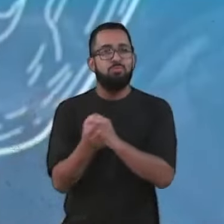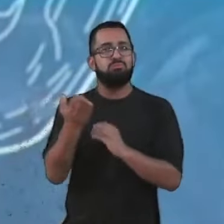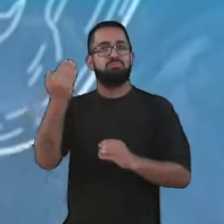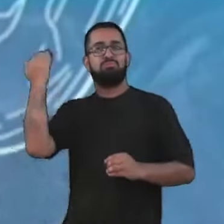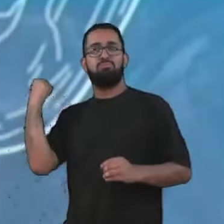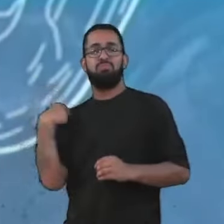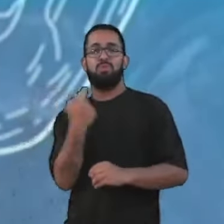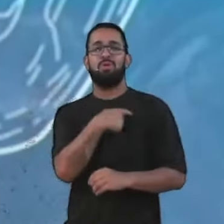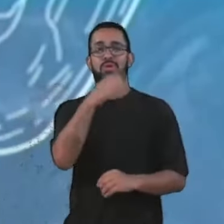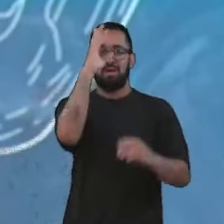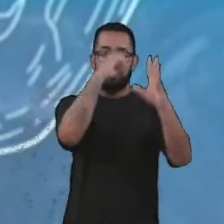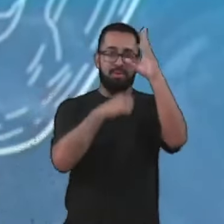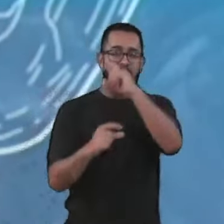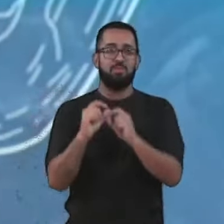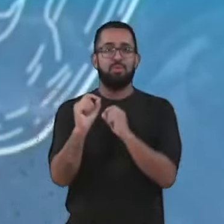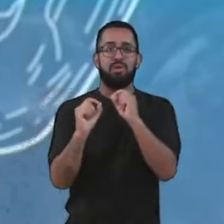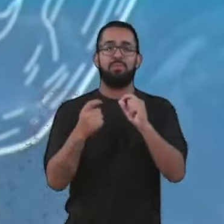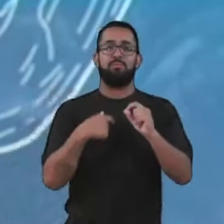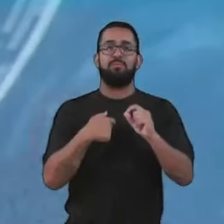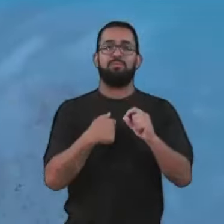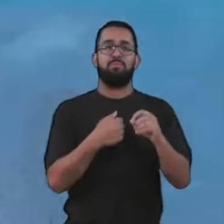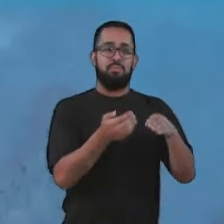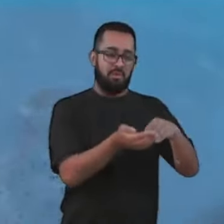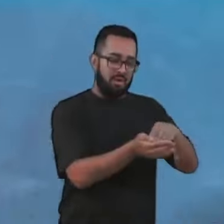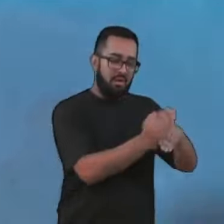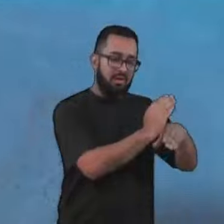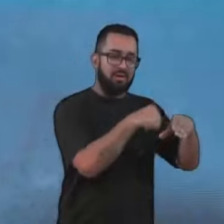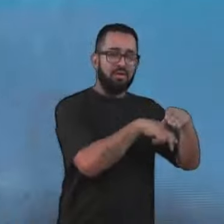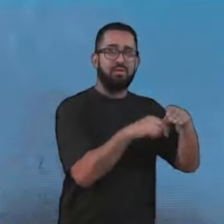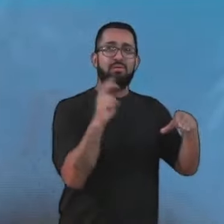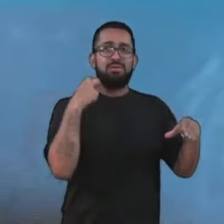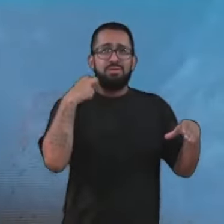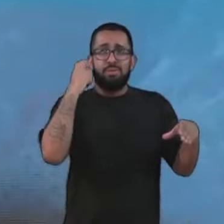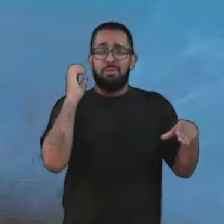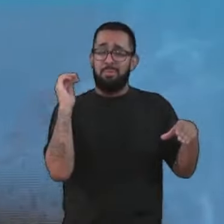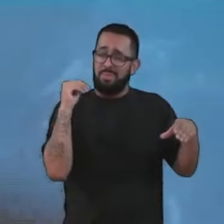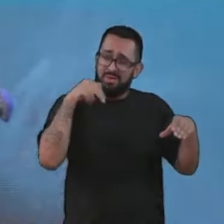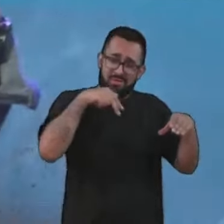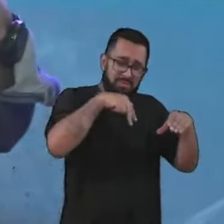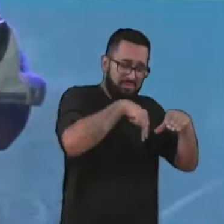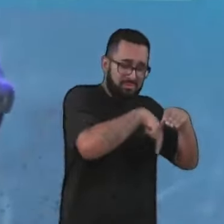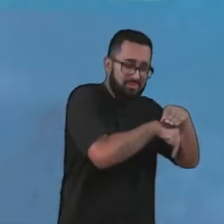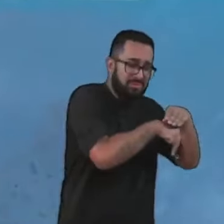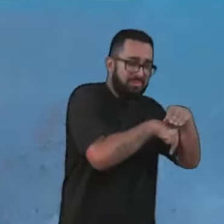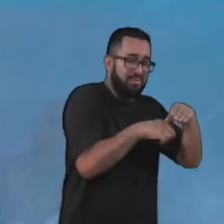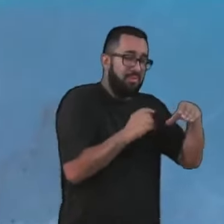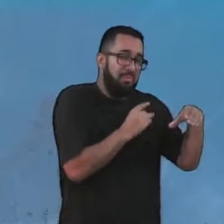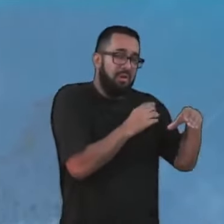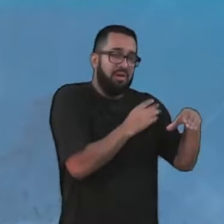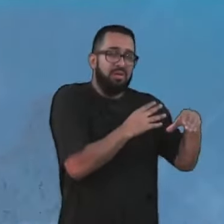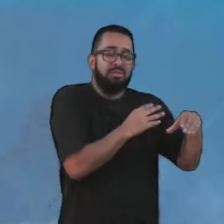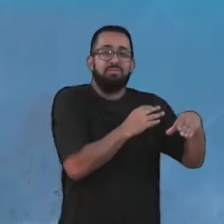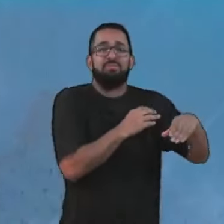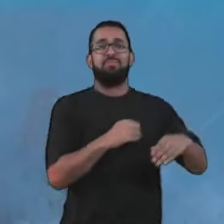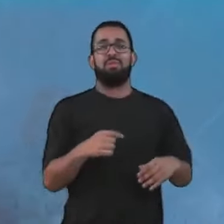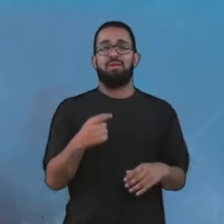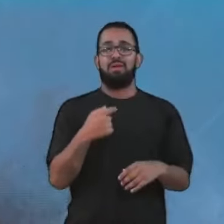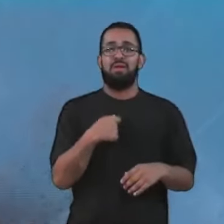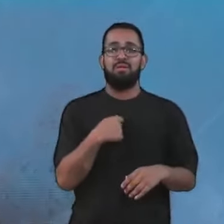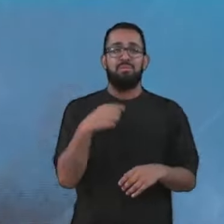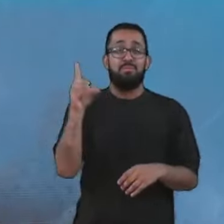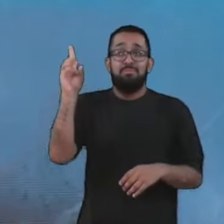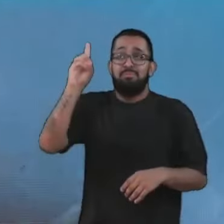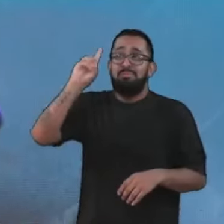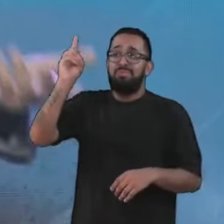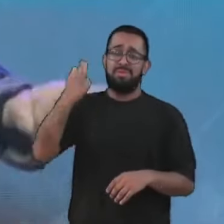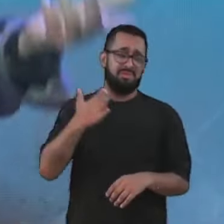ele diz: Deus, o Senhor abandonou nós. Quando ele olha para dentro, ele fala assim: eu vou livrar Israel? Eu sou o